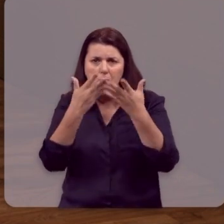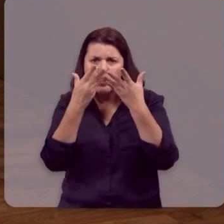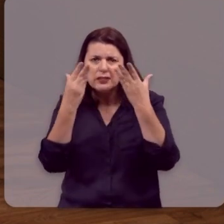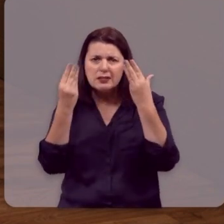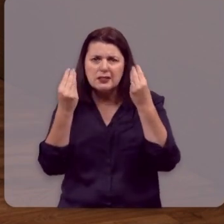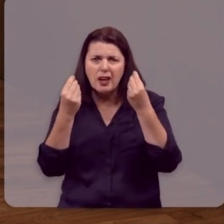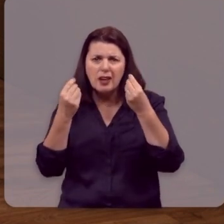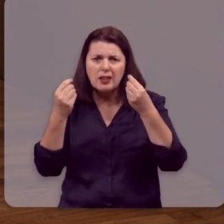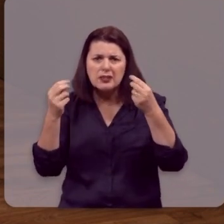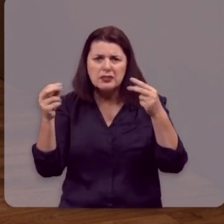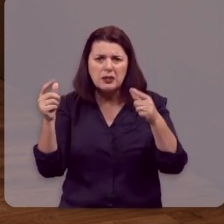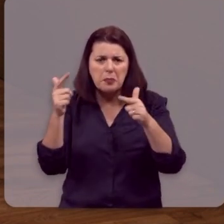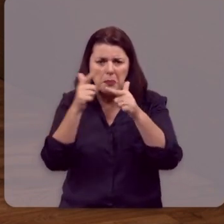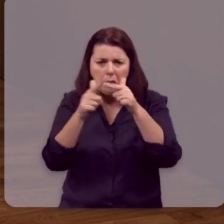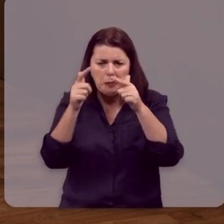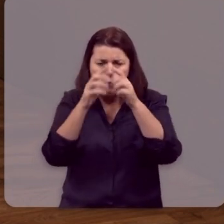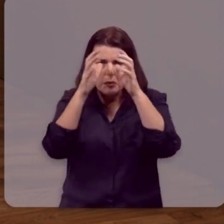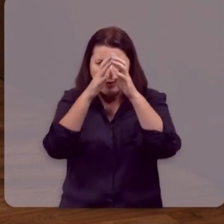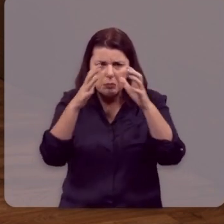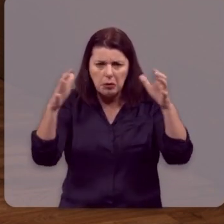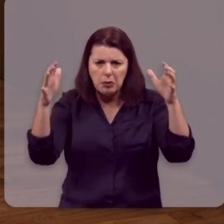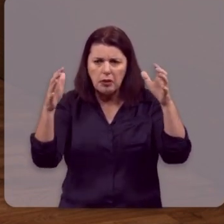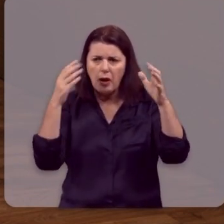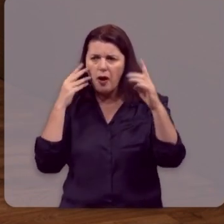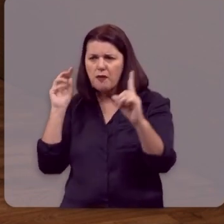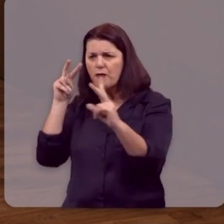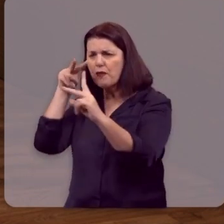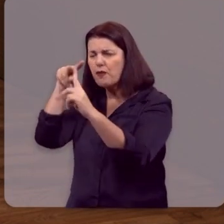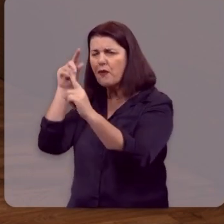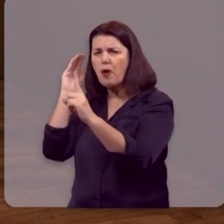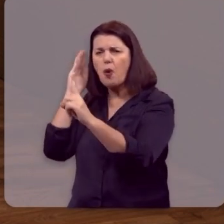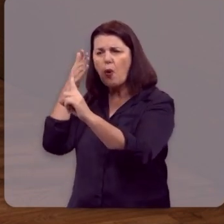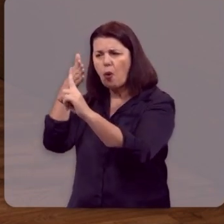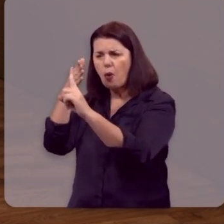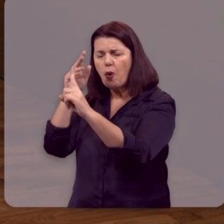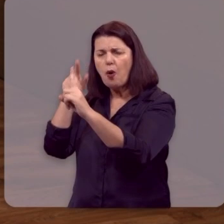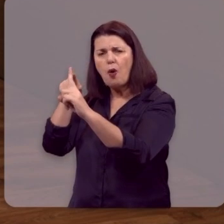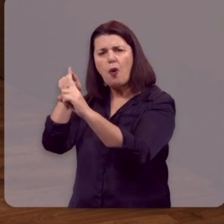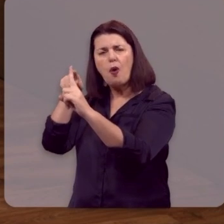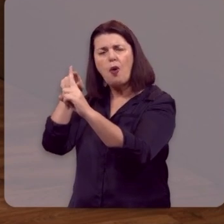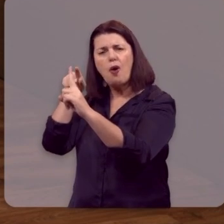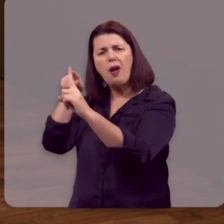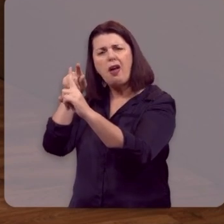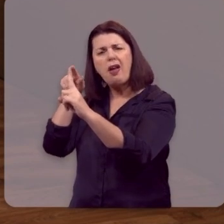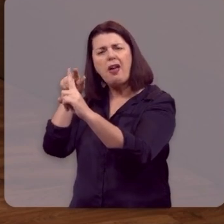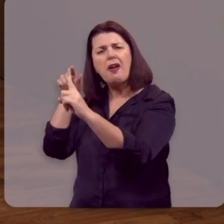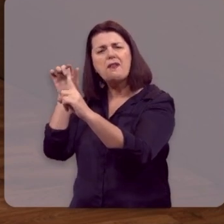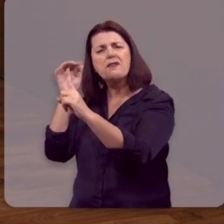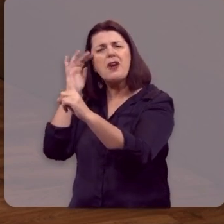revolto e focaram a atenção deles no que eles chamaram de fantasma,